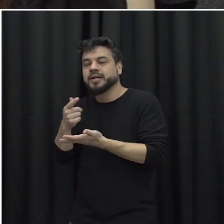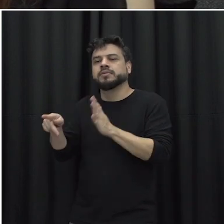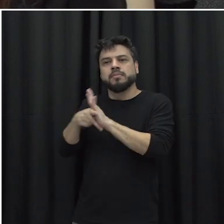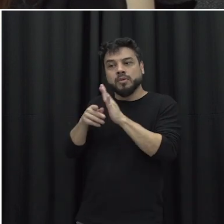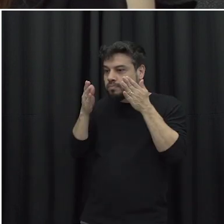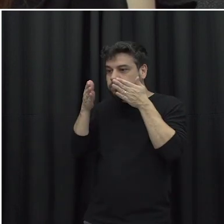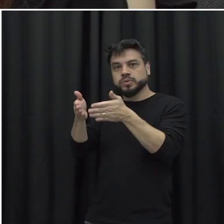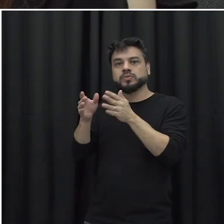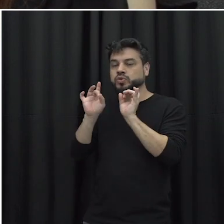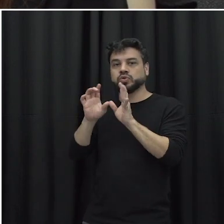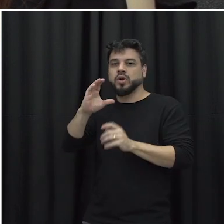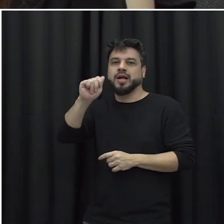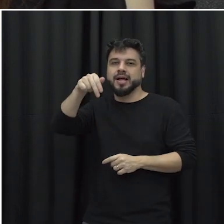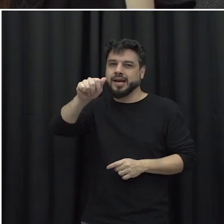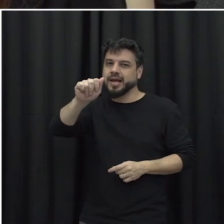dinheiro